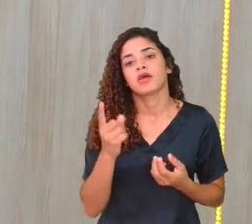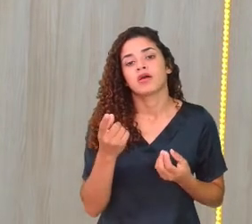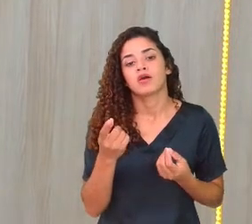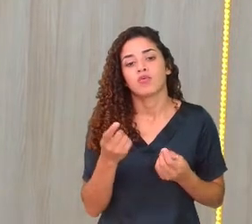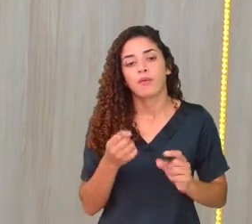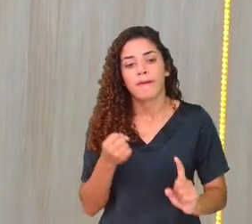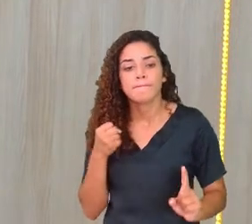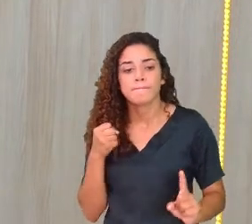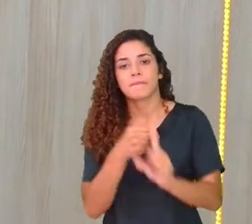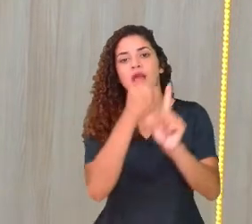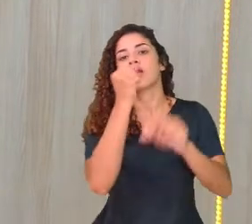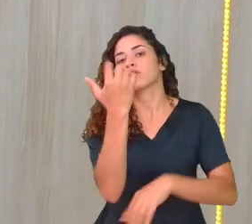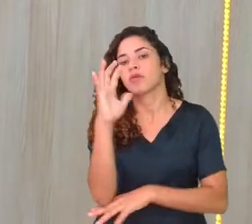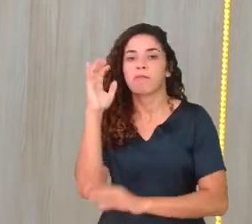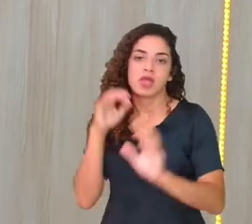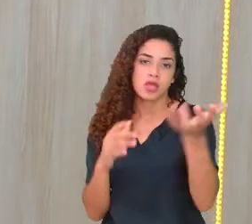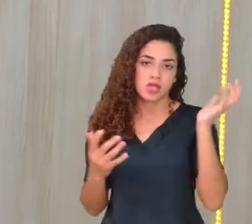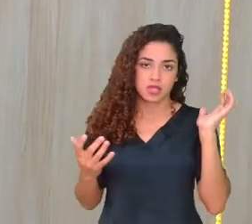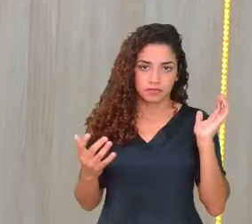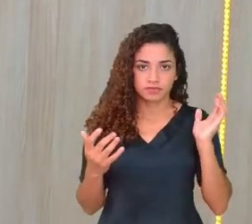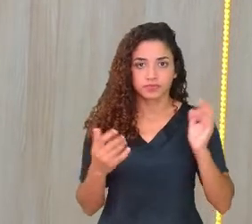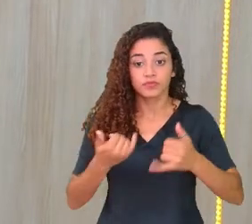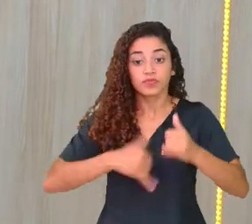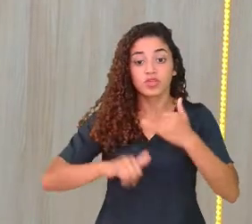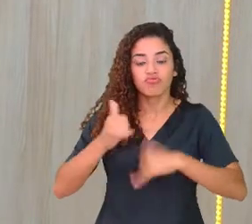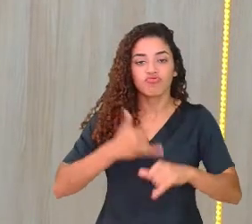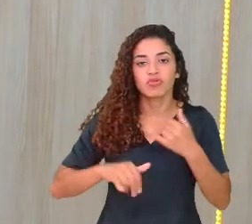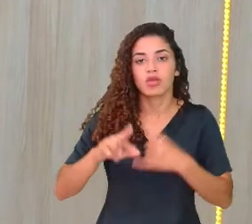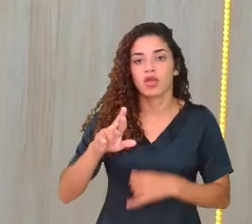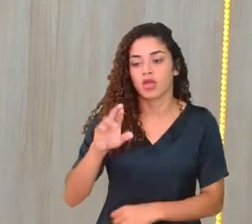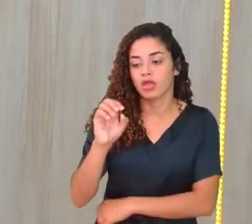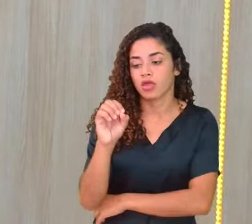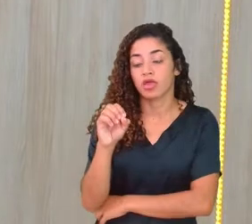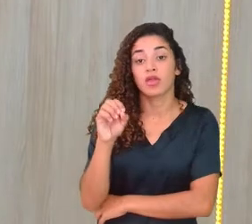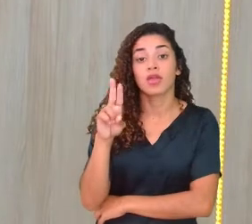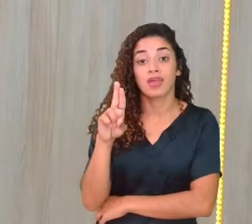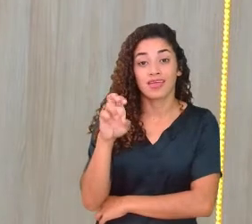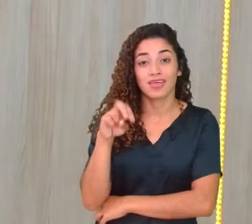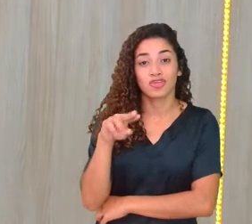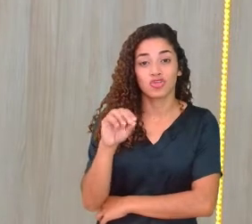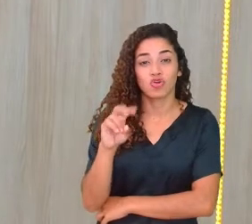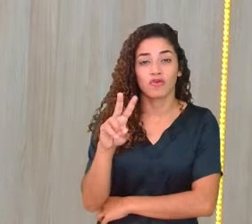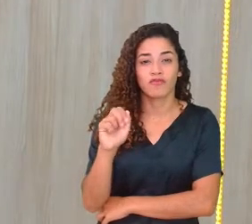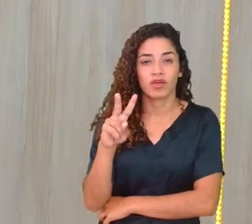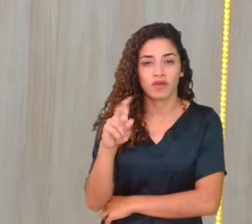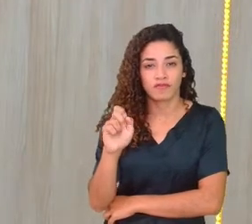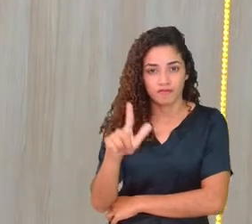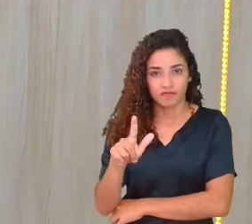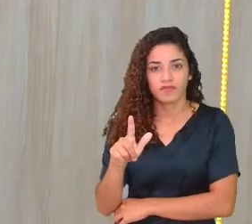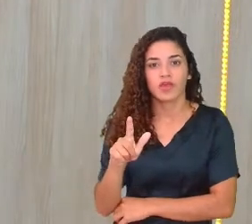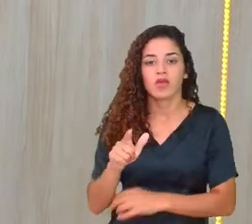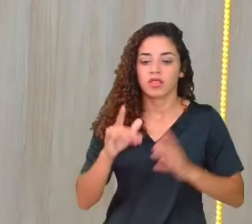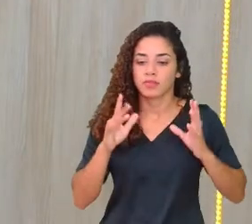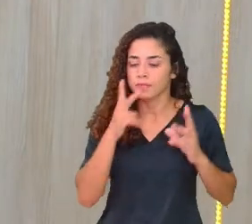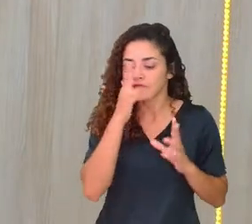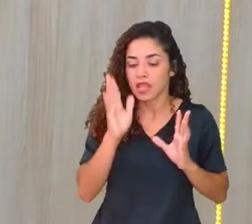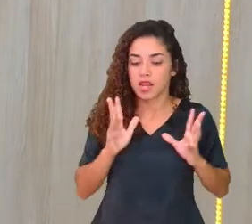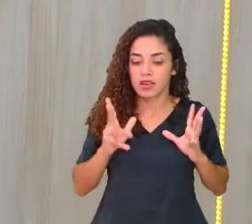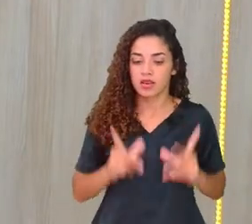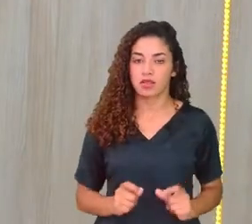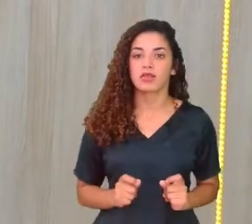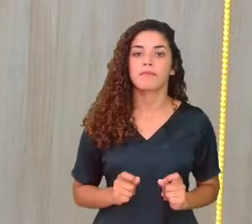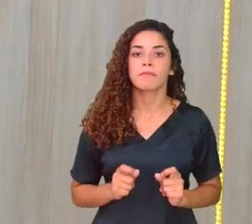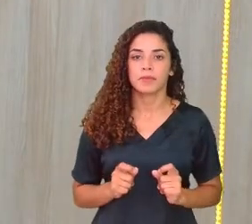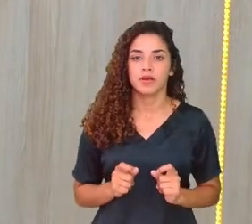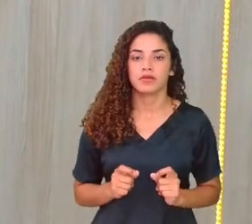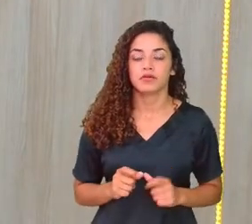muito impacto ao meio ambiente. Uma energia renovável, né, uma energia considerada energia limpa. E